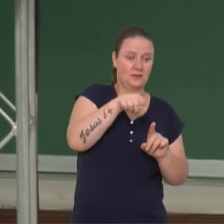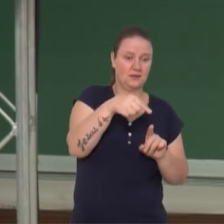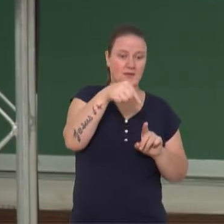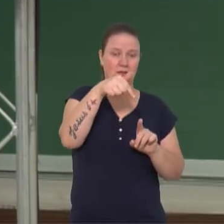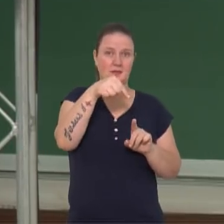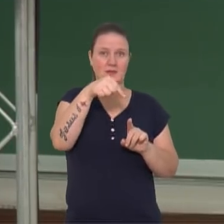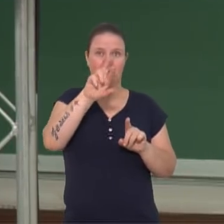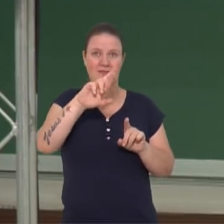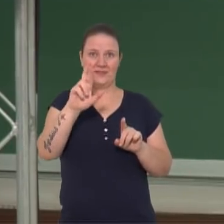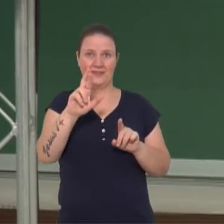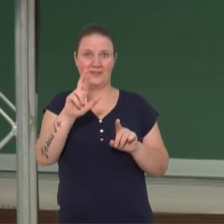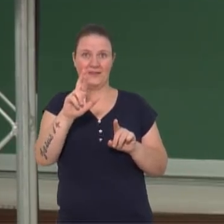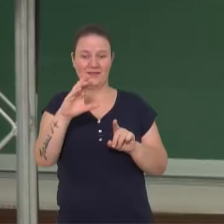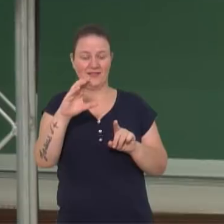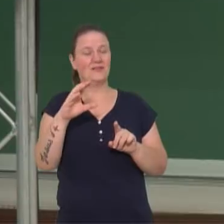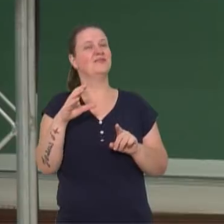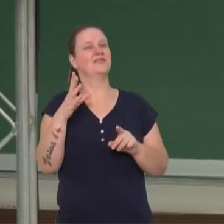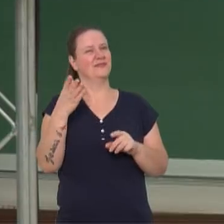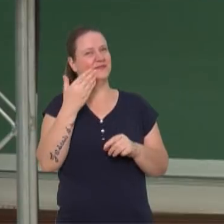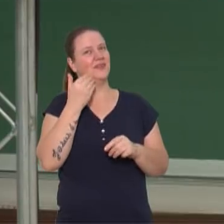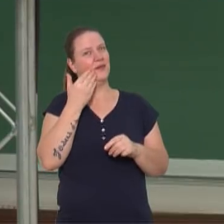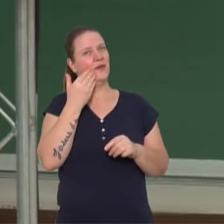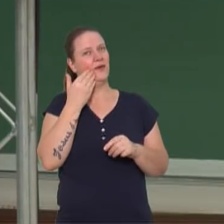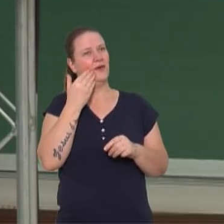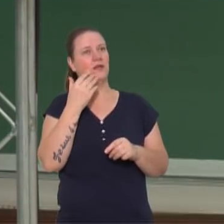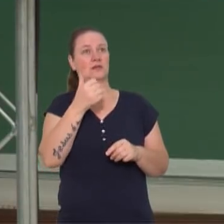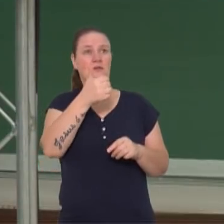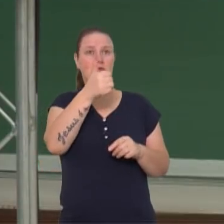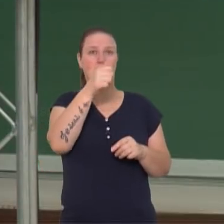15,40. Facinho, ficou mais fácil assim, né?